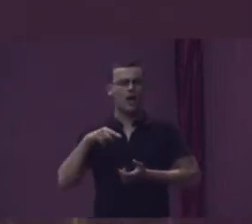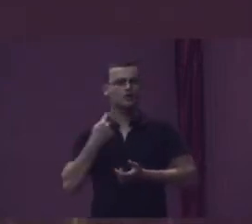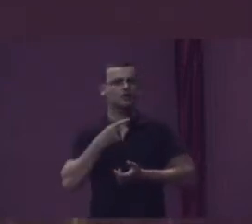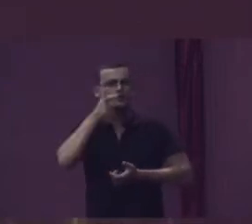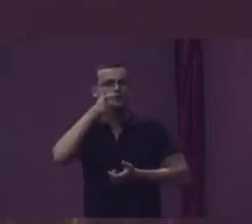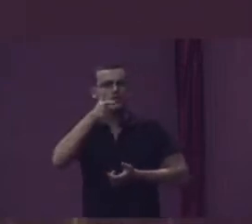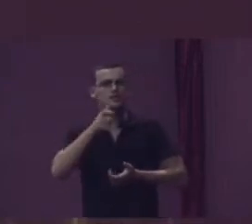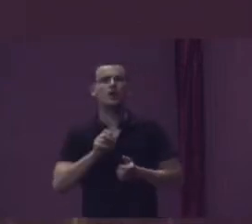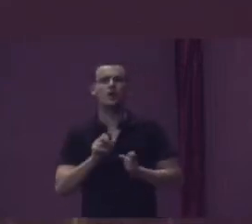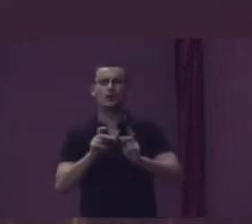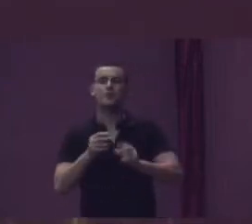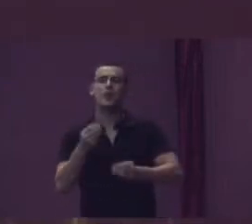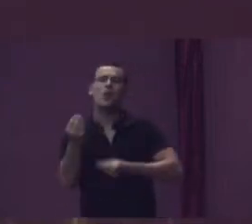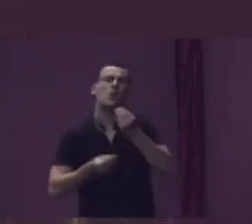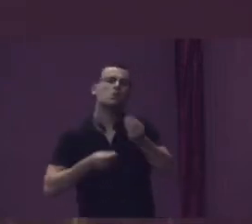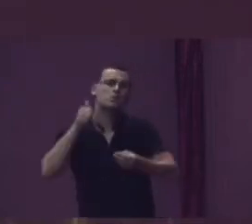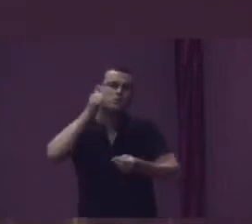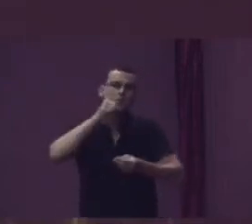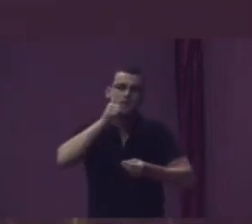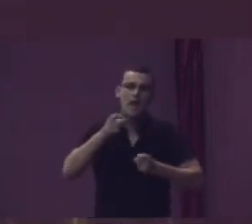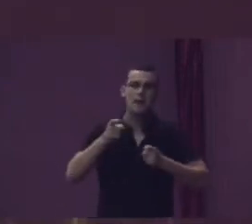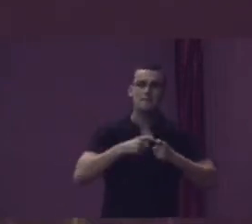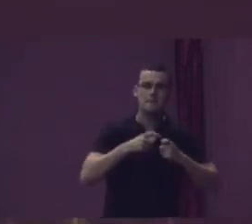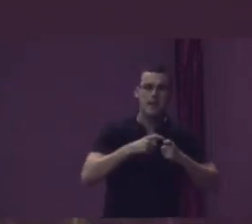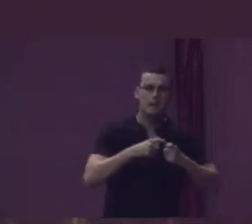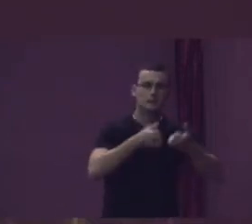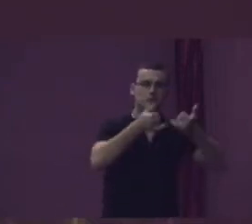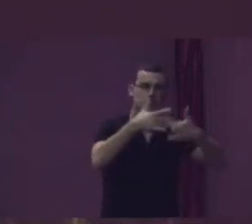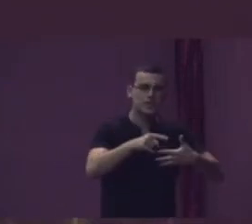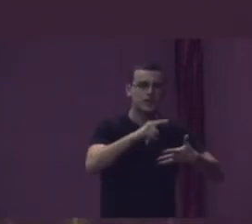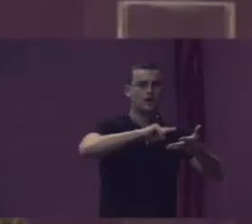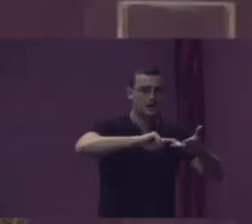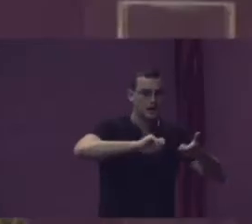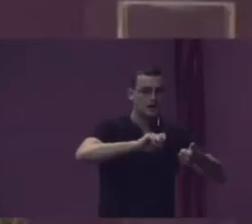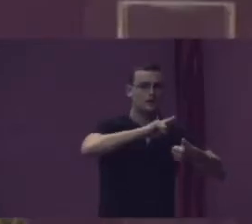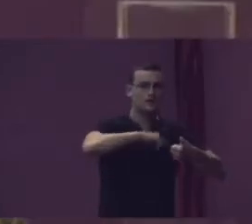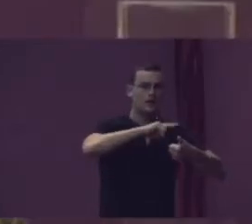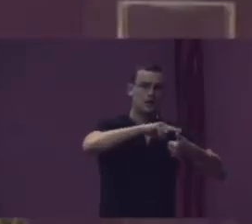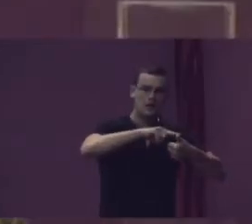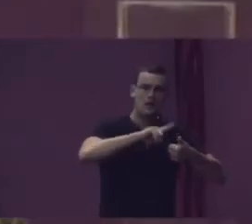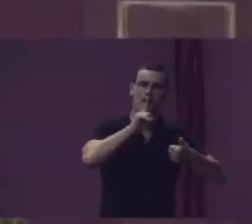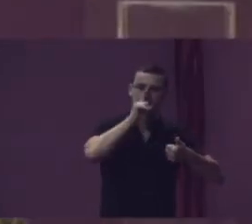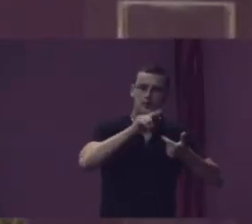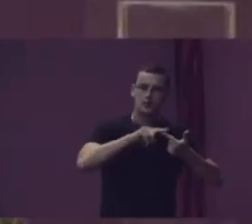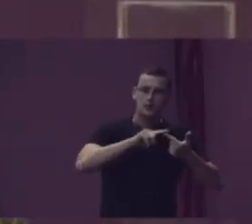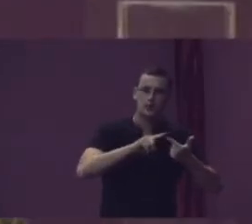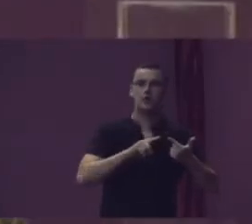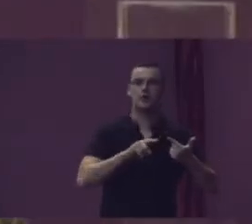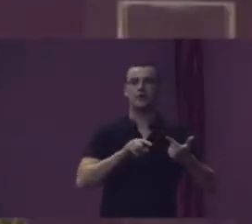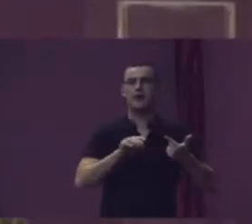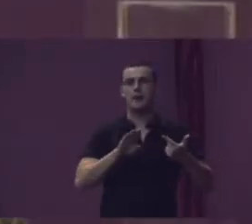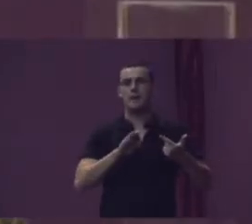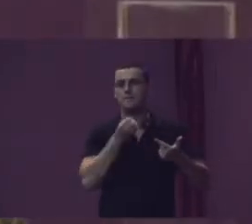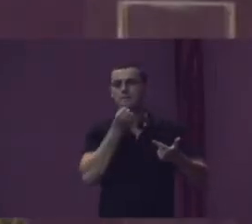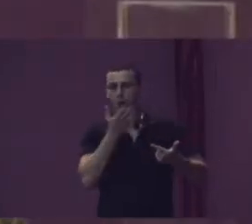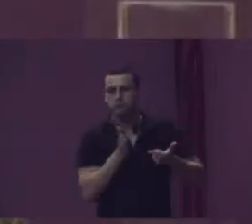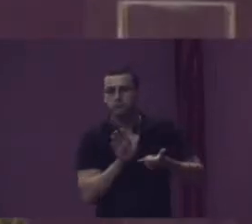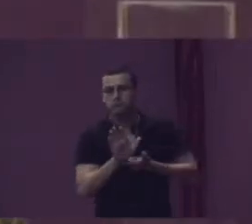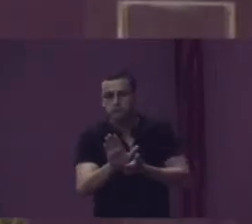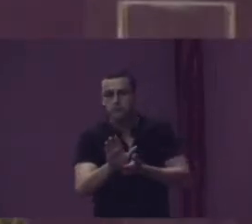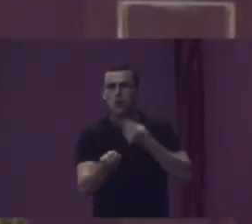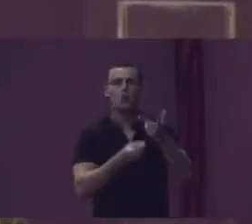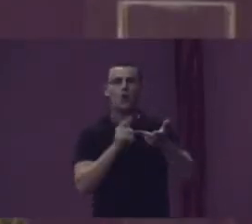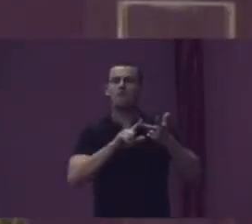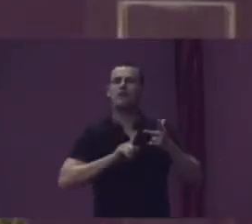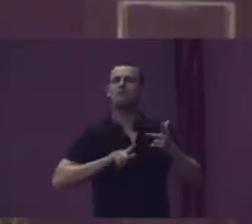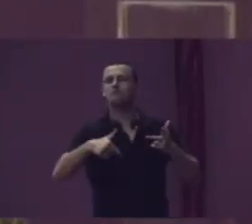médicos colocam em cena riscos, benefícios, perigos, ameaças, perdas e ganhos e de que forma lidam com eles.